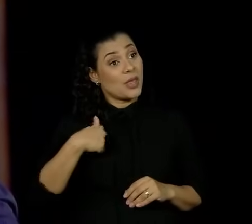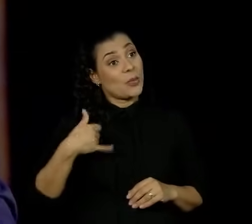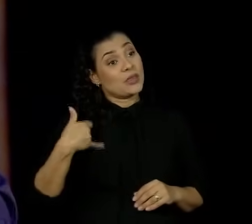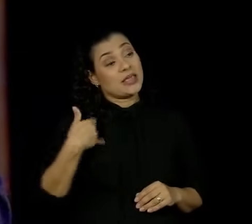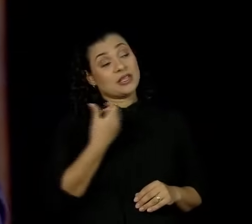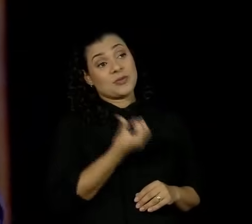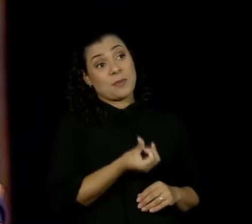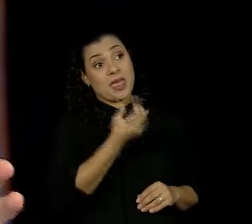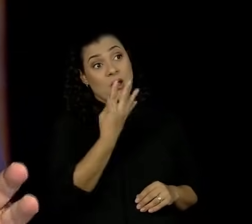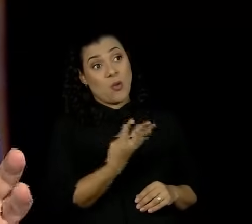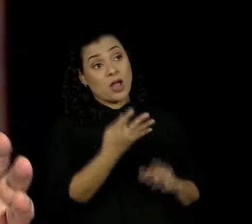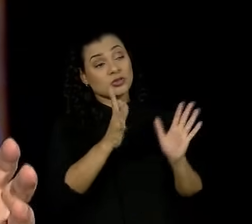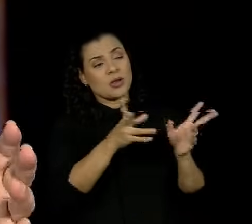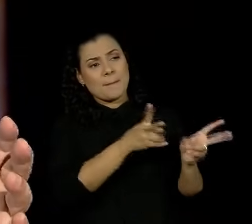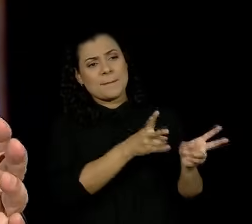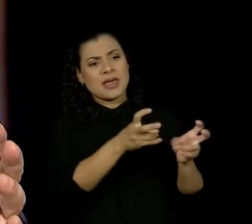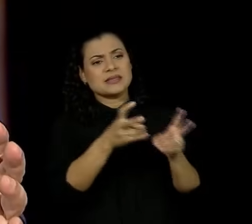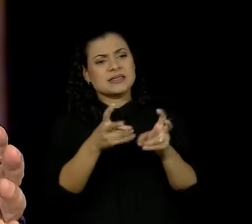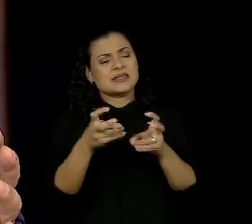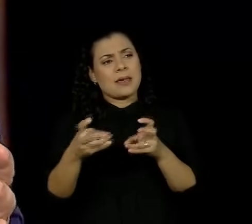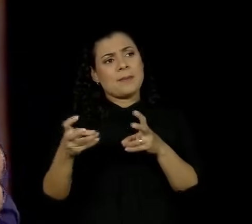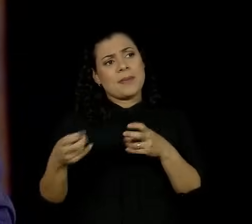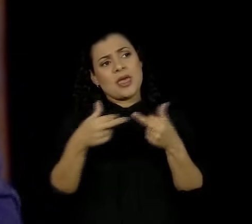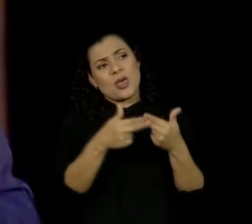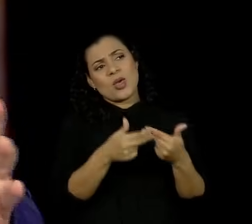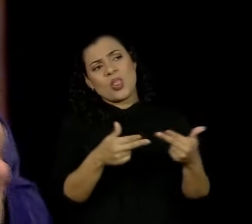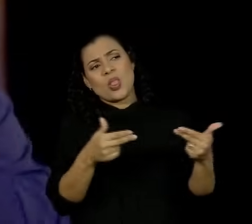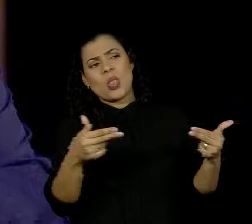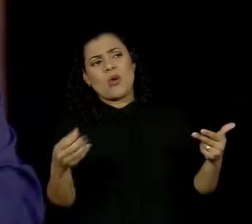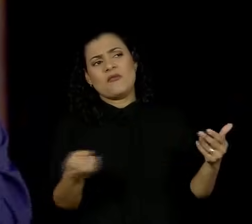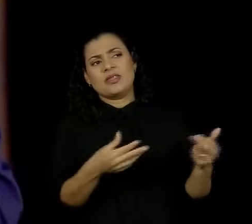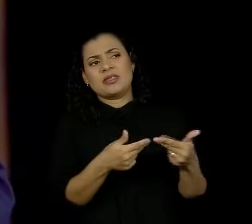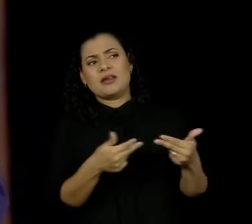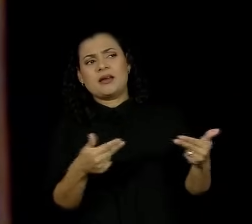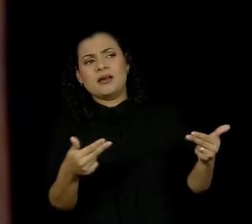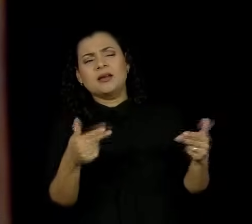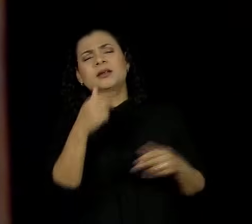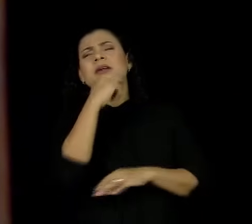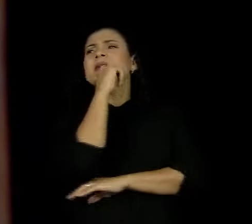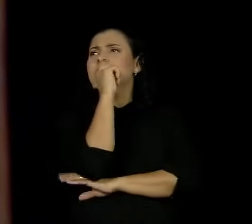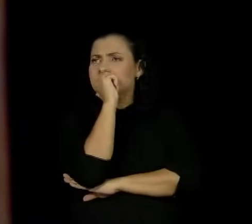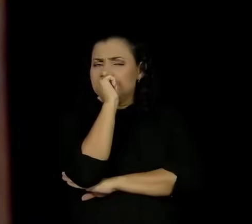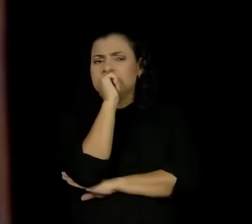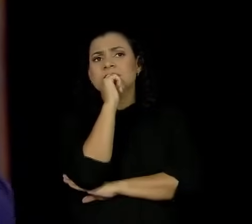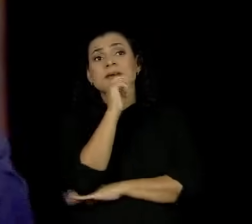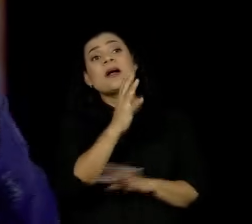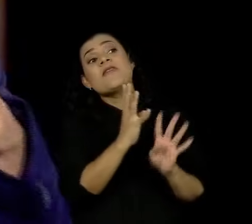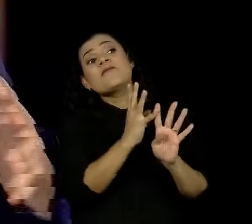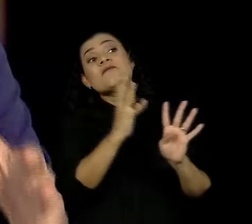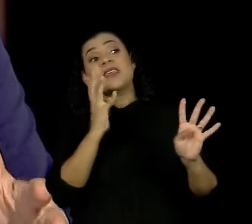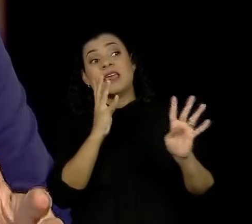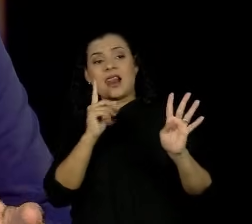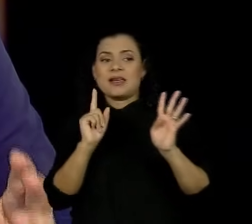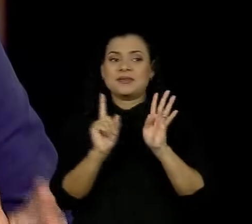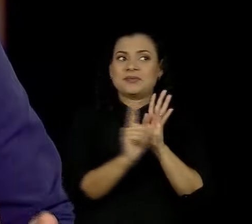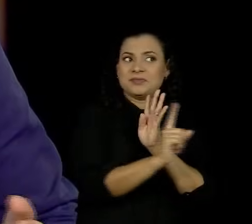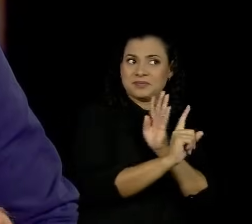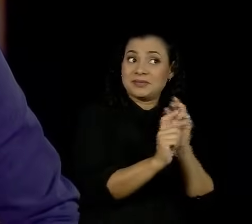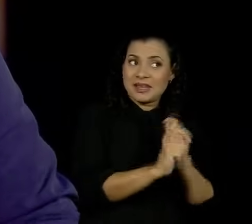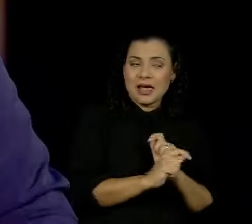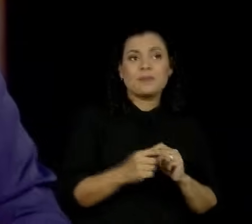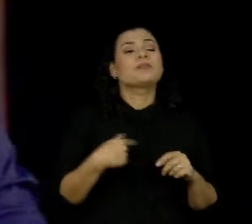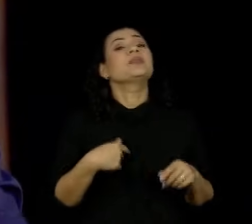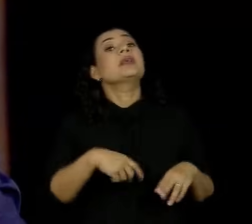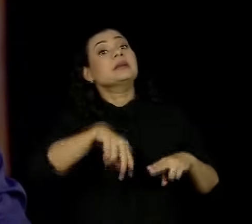64, estou começando a perceber algumas novidades. Uhum. Assim, a fila preferencial, o lugar, né, no